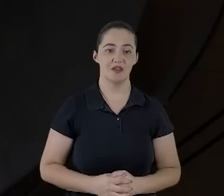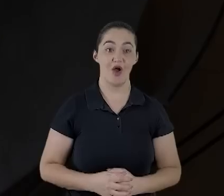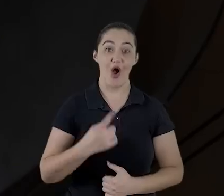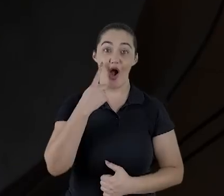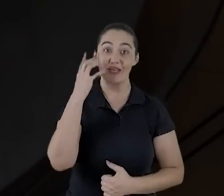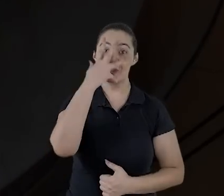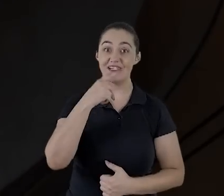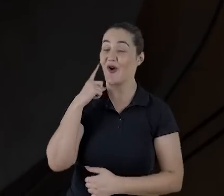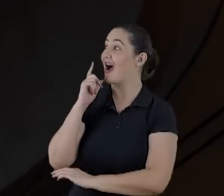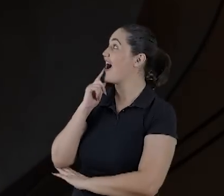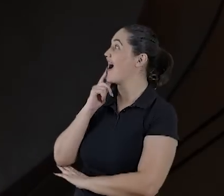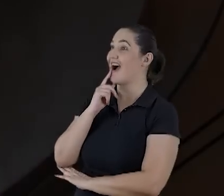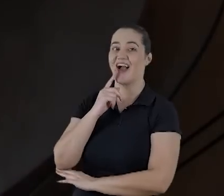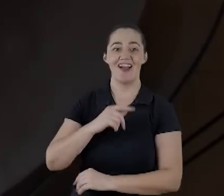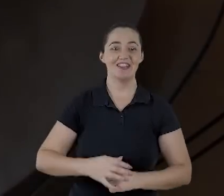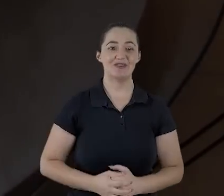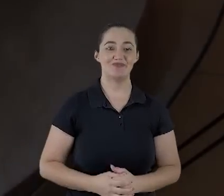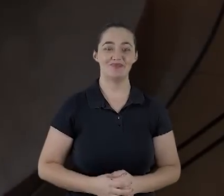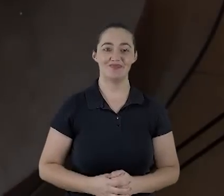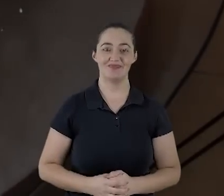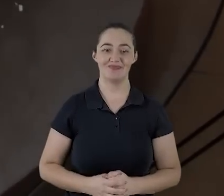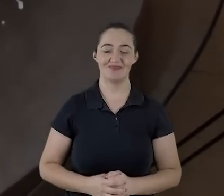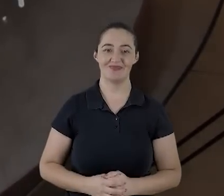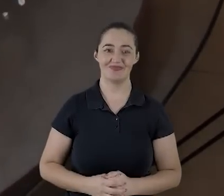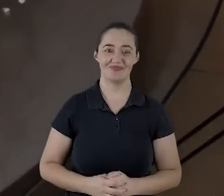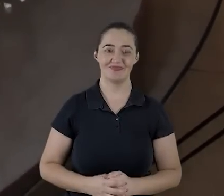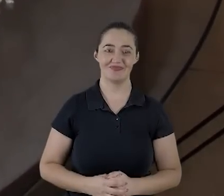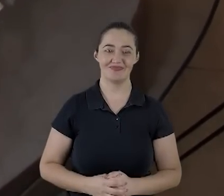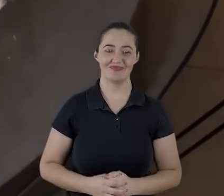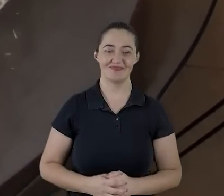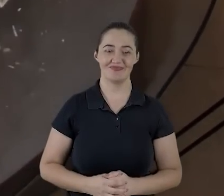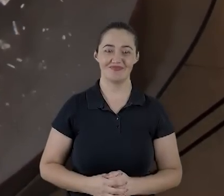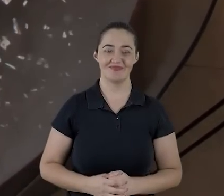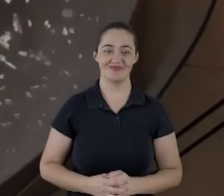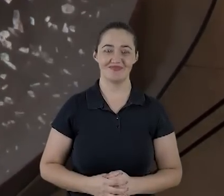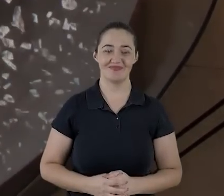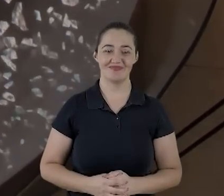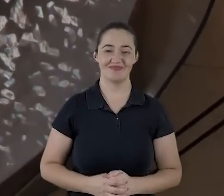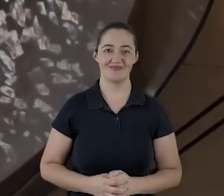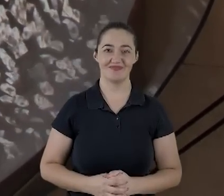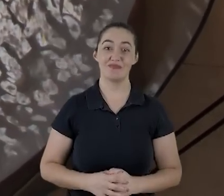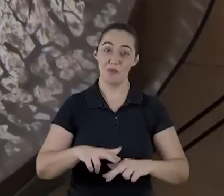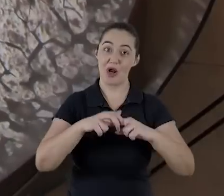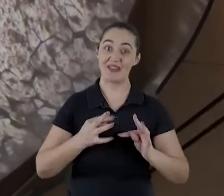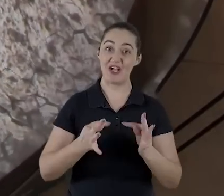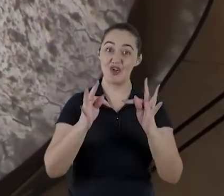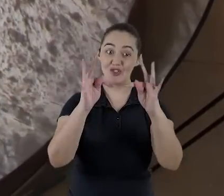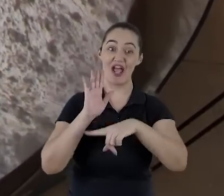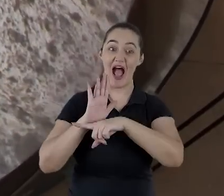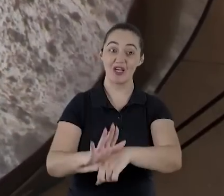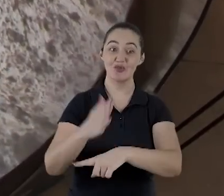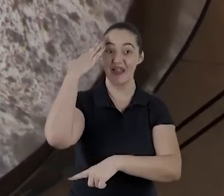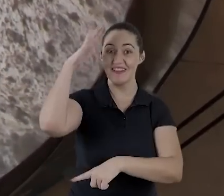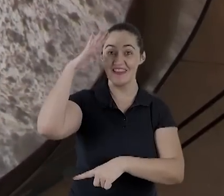Rapaz, que incrível! Por isso eles mudaram a cor do branco para o cinza, porque tem essa reconstrução aqui.